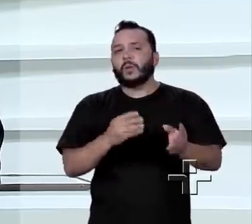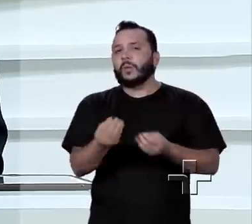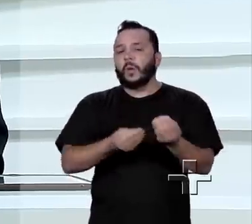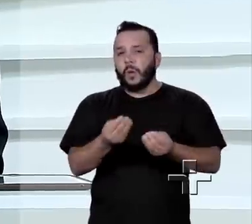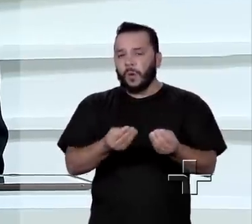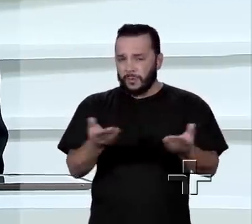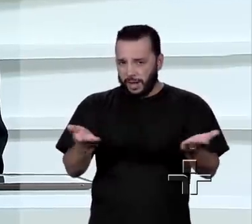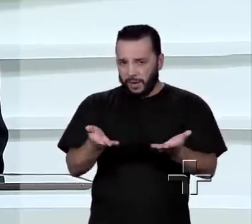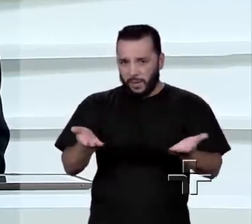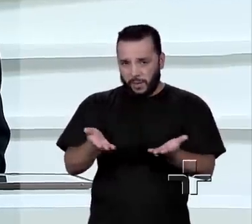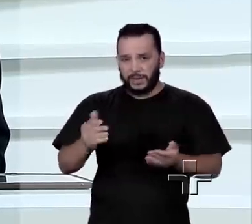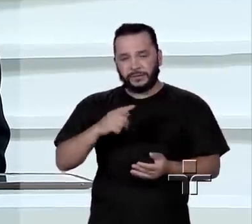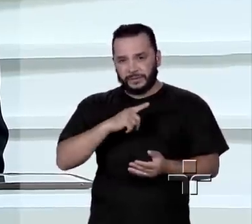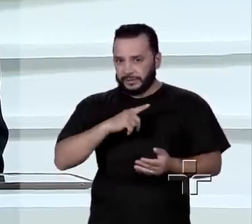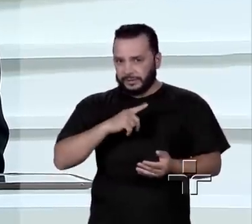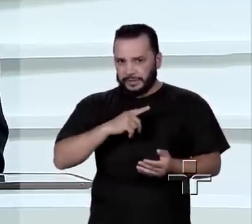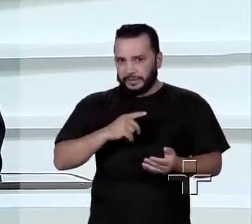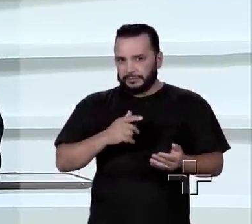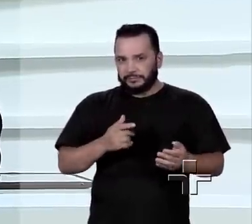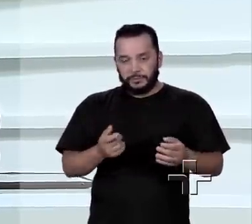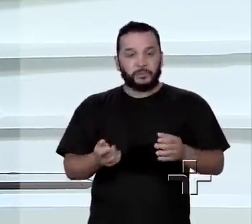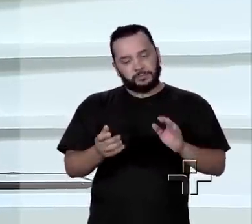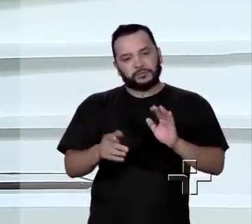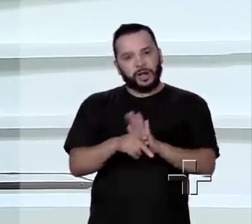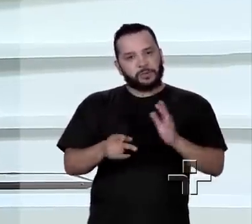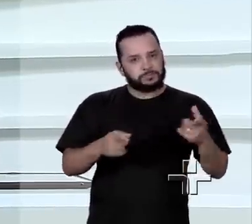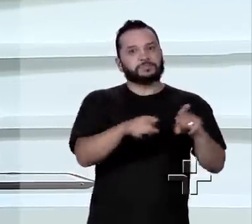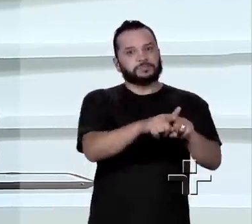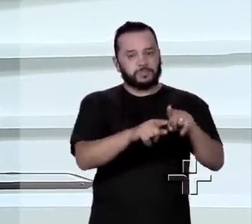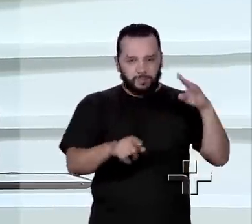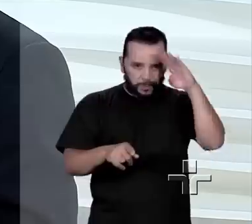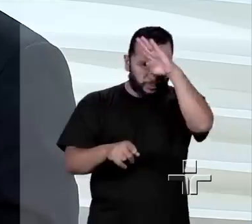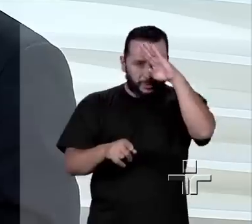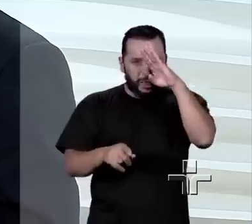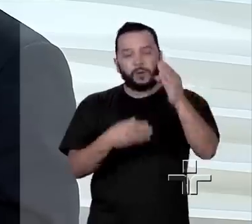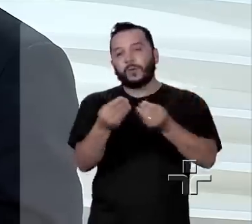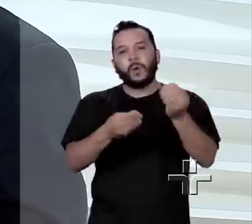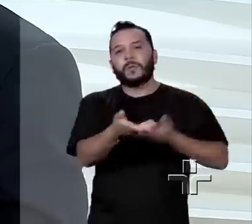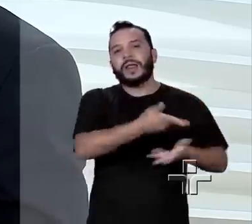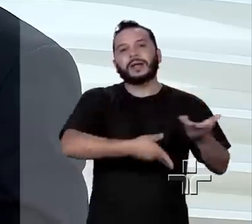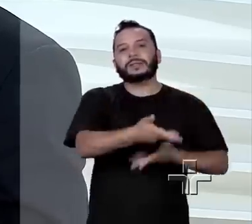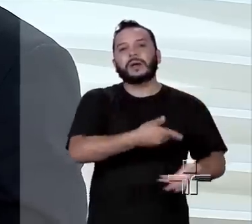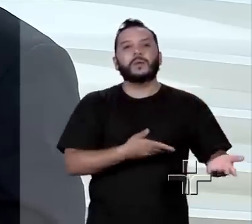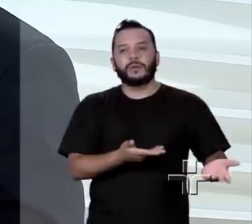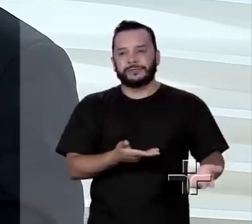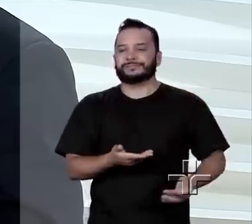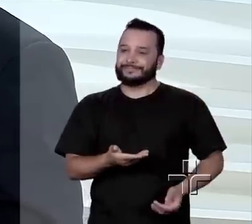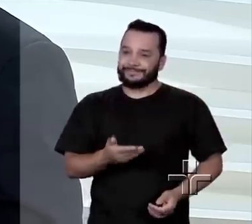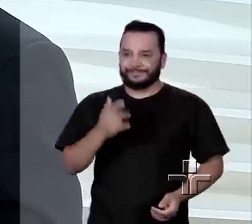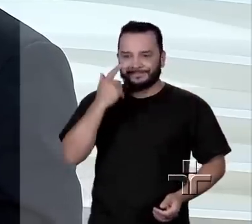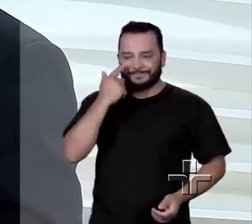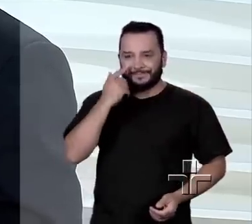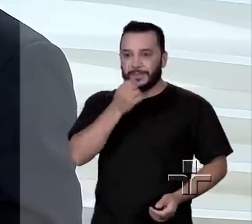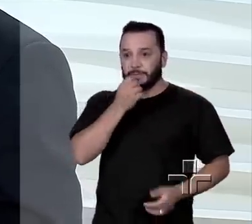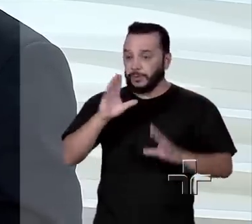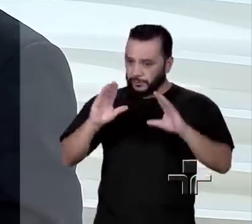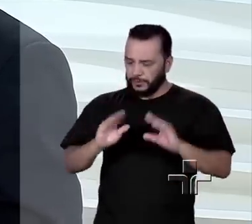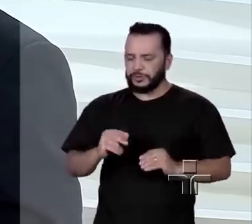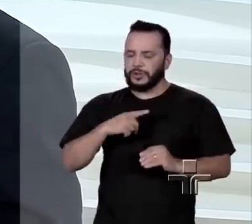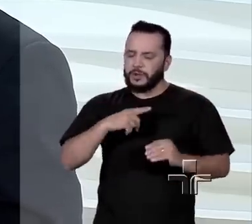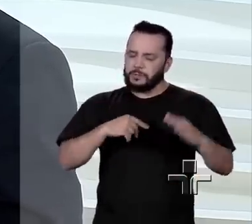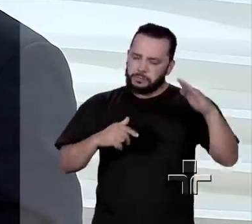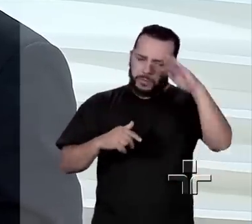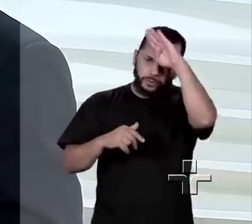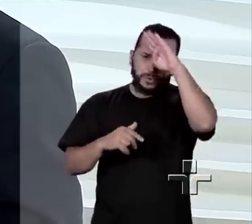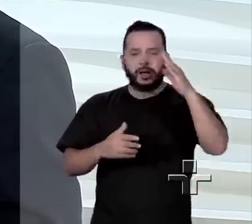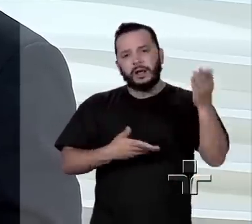relações com o presidente eleito do seu partido, PSL? Olha, uma boa noite a todos. As minhas relações com o